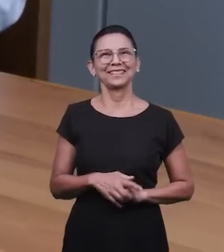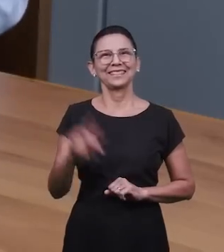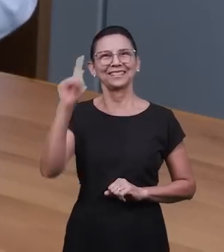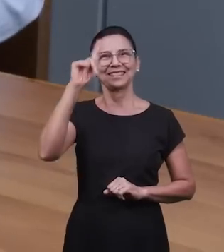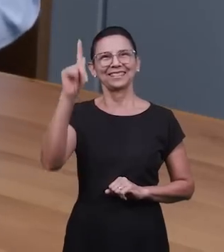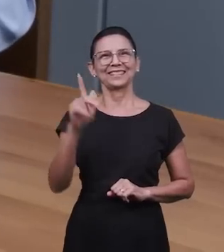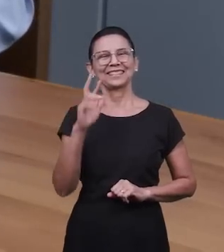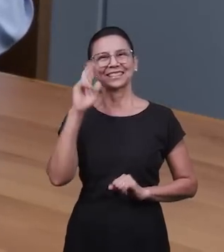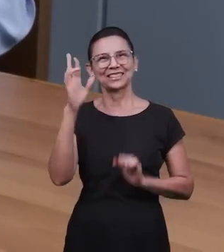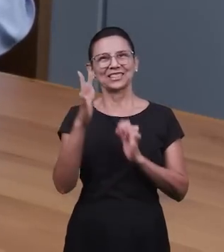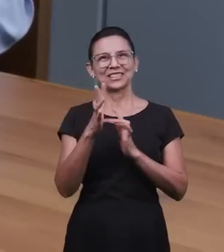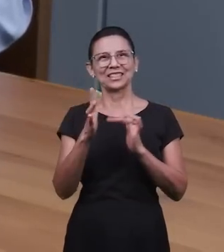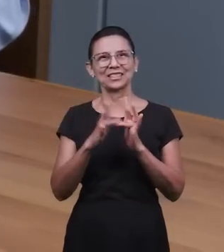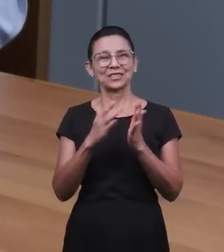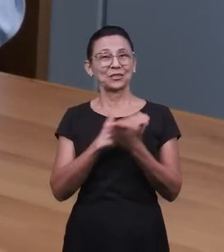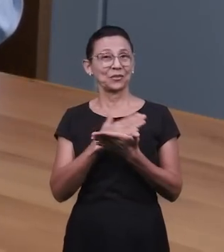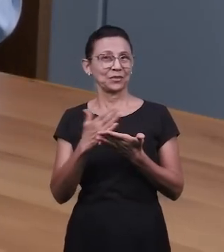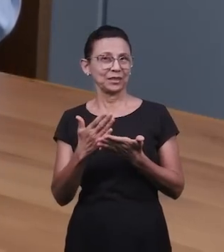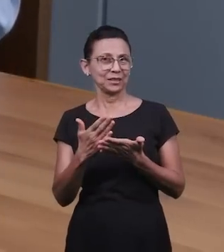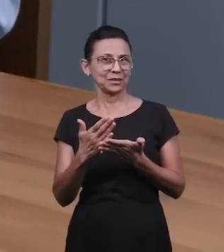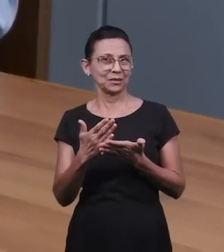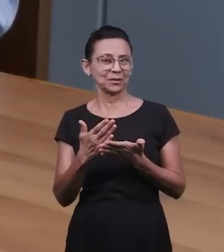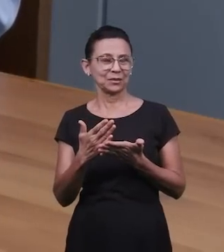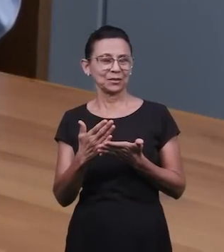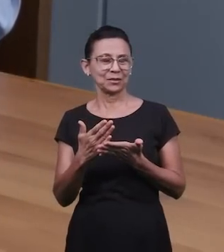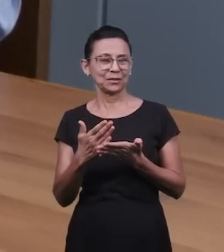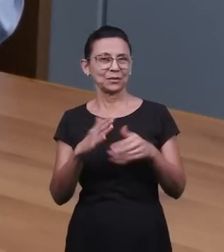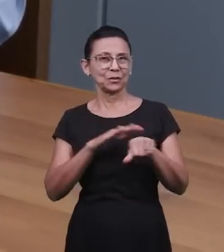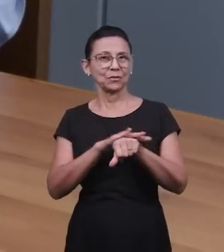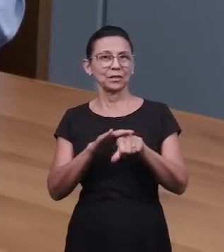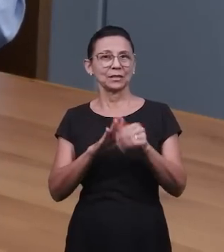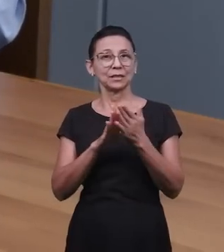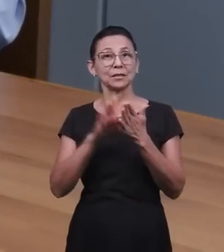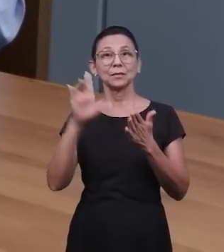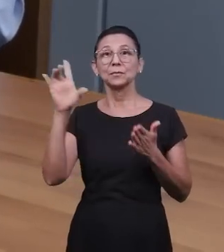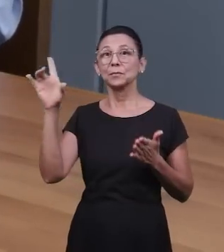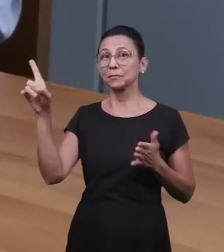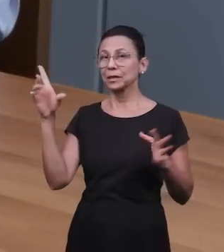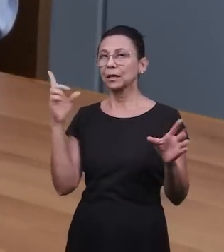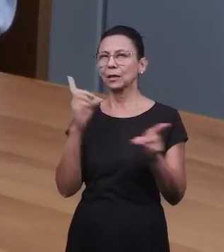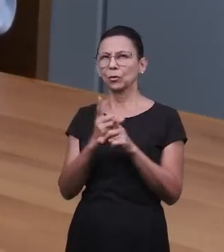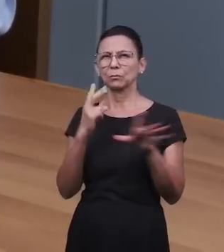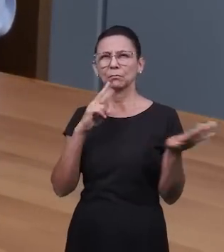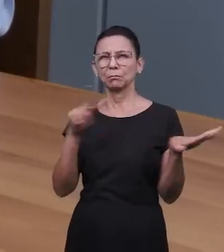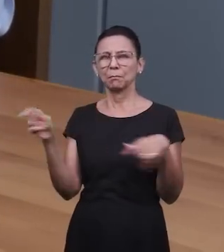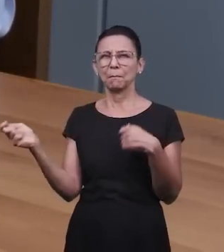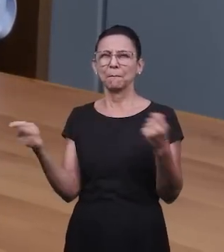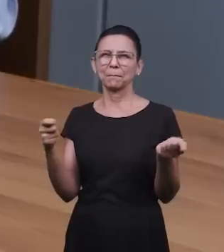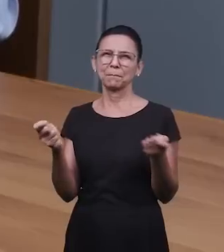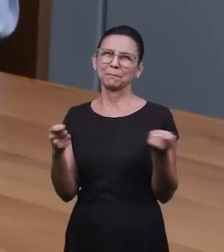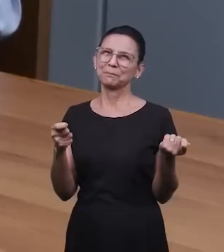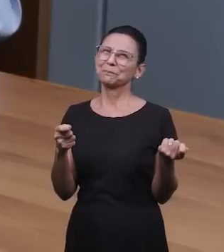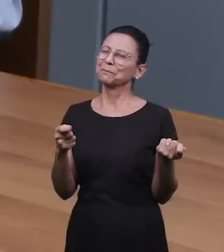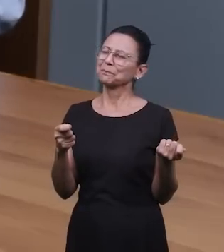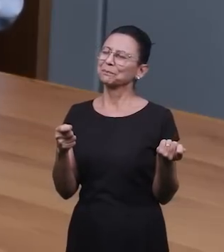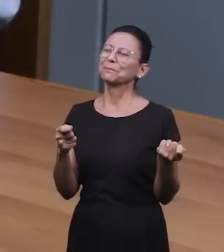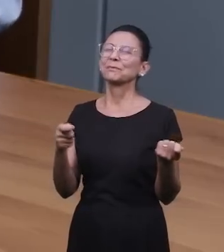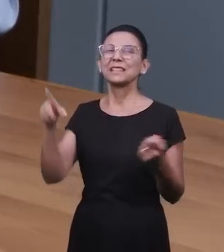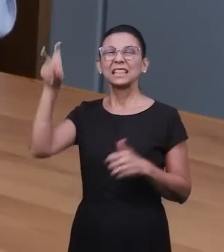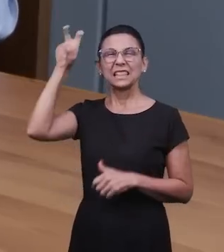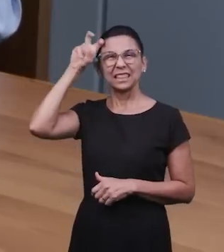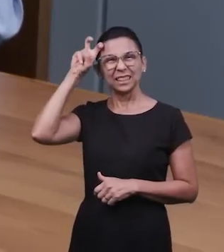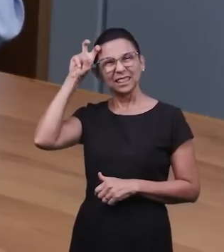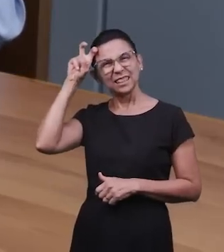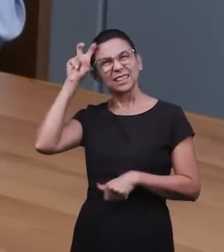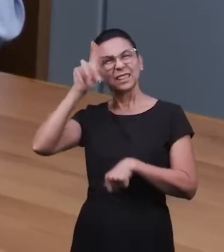Irmãos, a paz do Senhor Jesus, nós estamos começando mais uma edição do Conversas Bíblicas, esse encontro semanal que nós temos